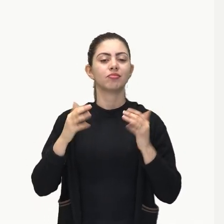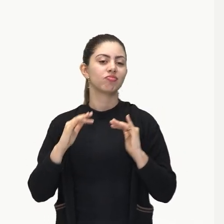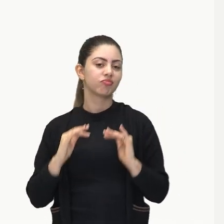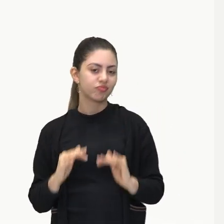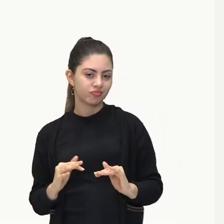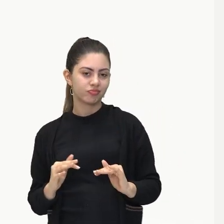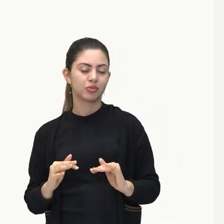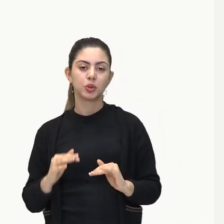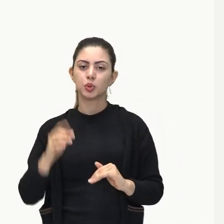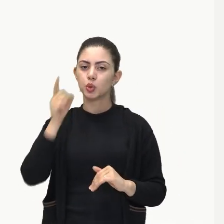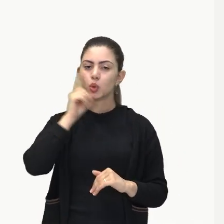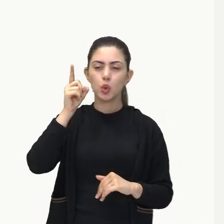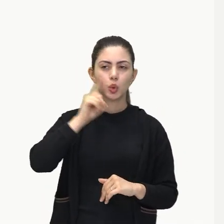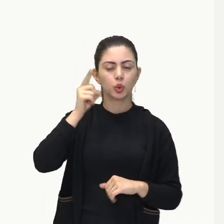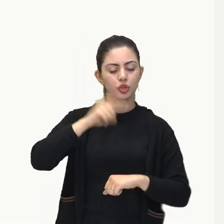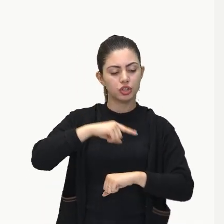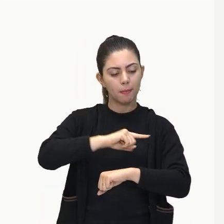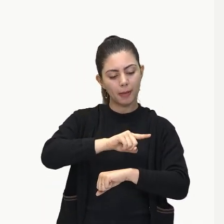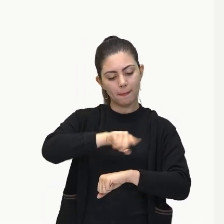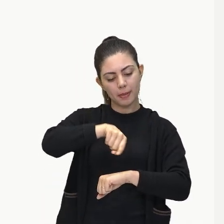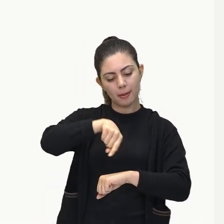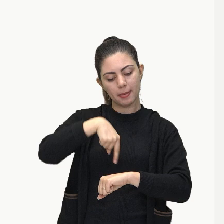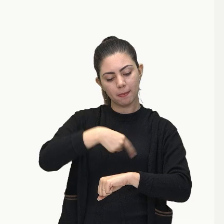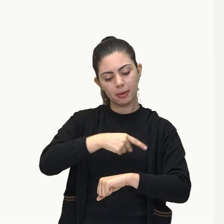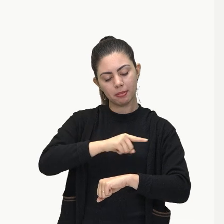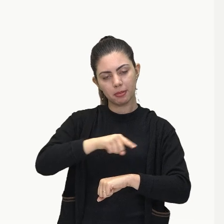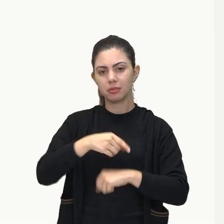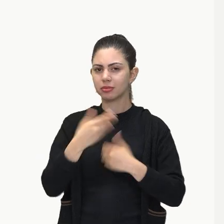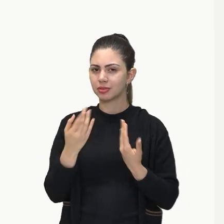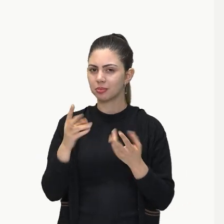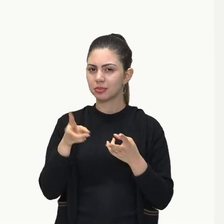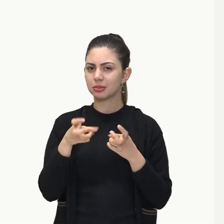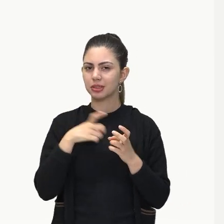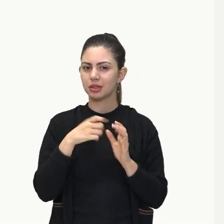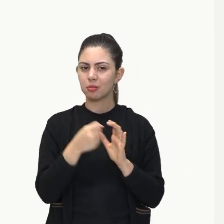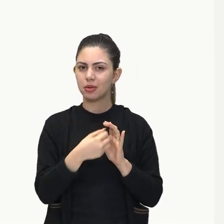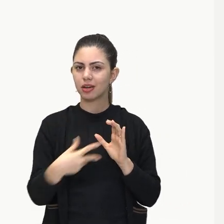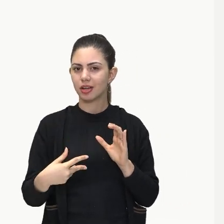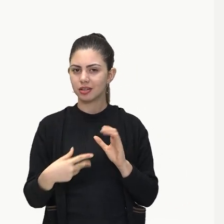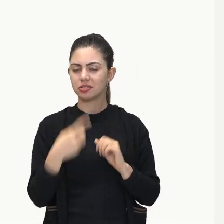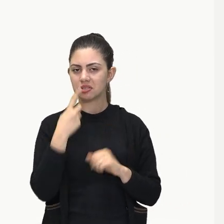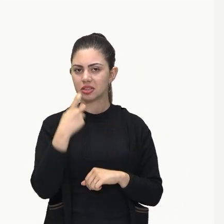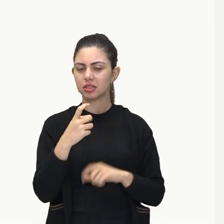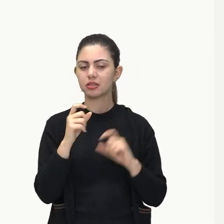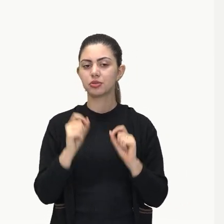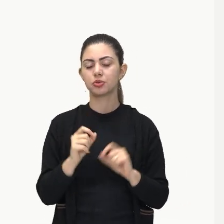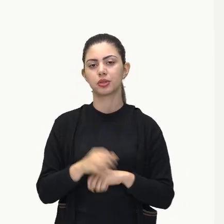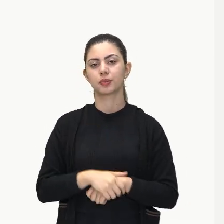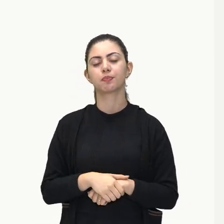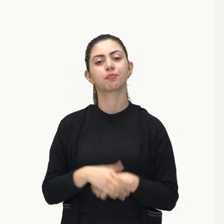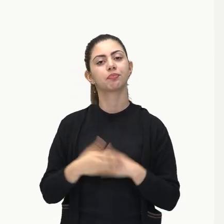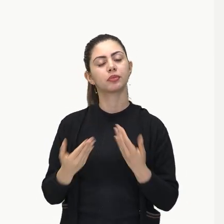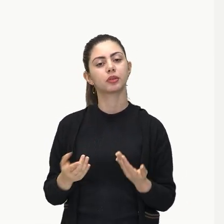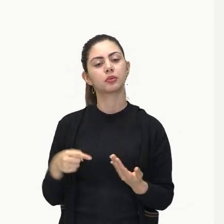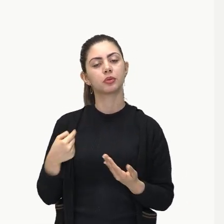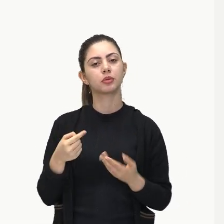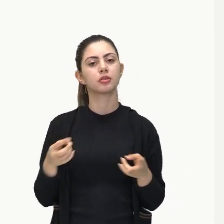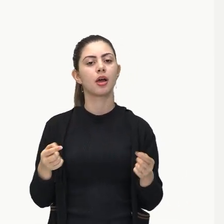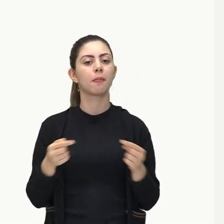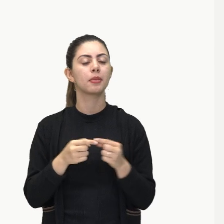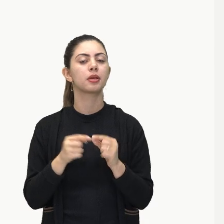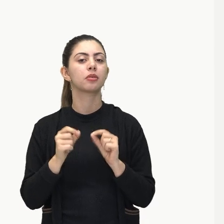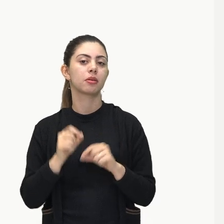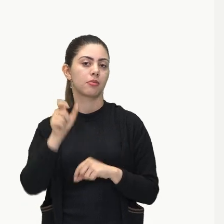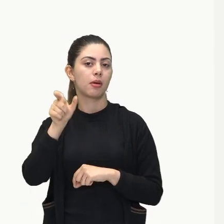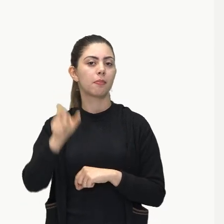noite. Está aqui um elemento interessante. Por um lado, A gente pode pensar num eu lírico que é uma pessoa